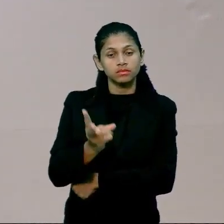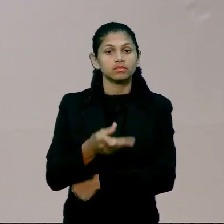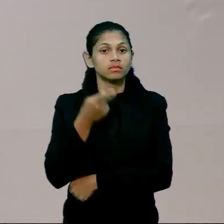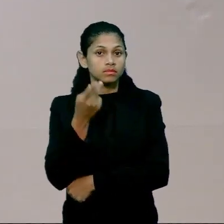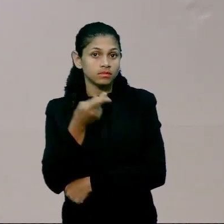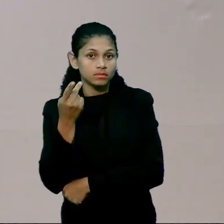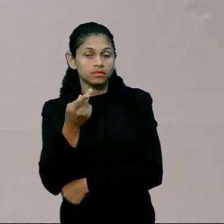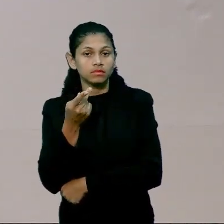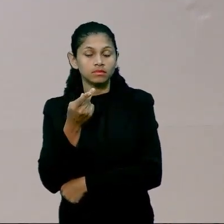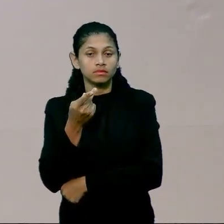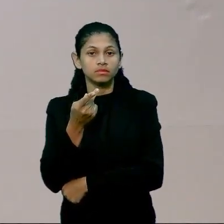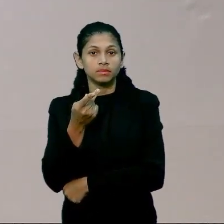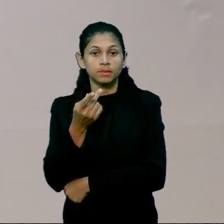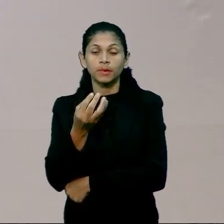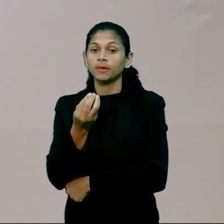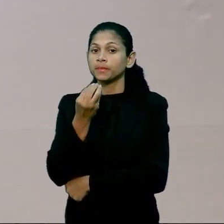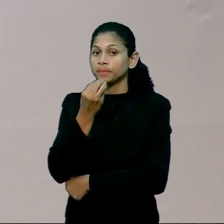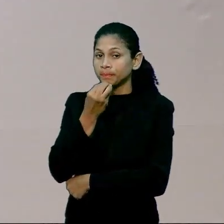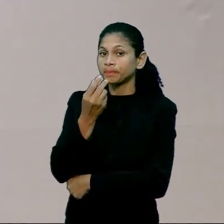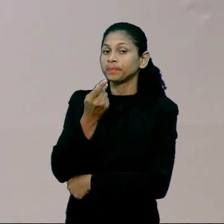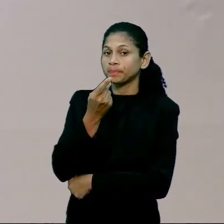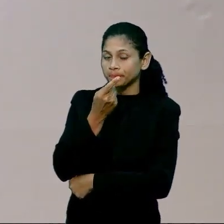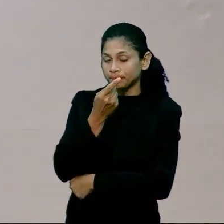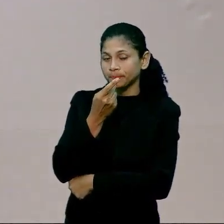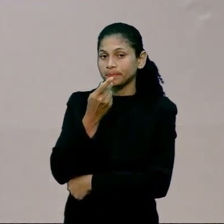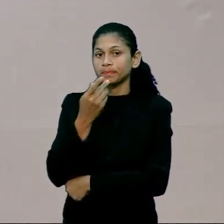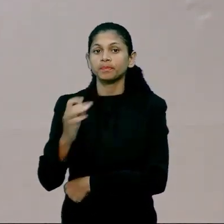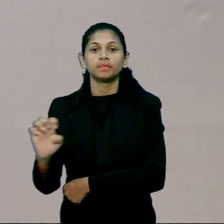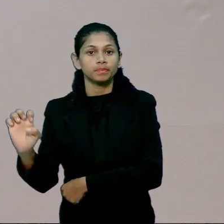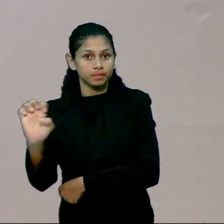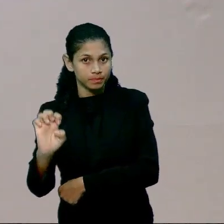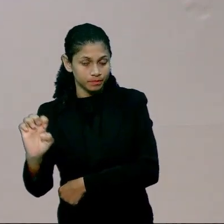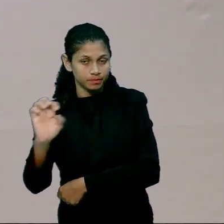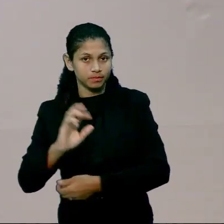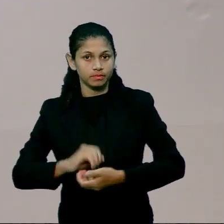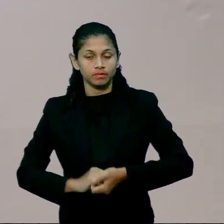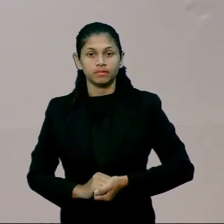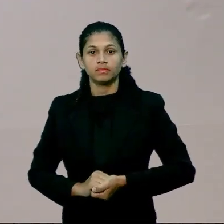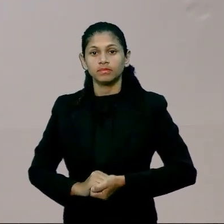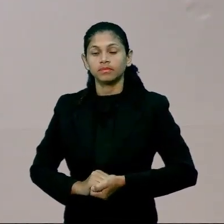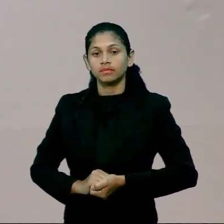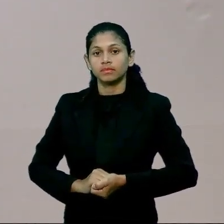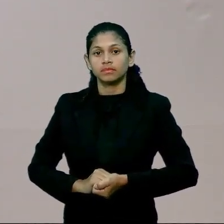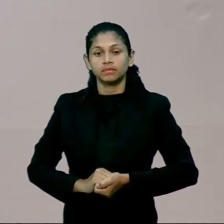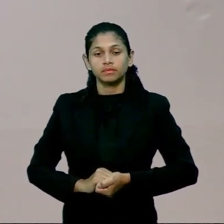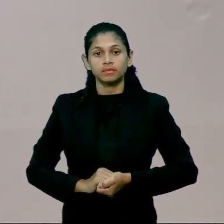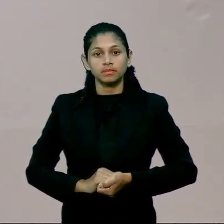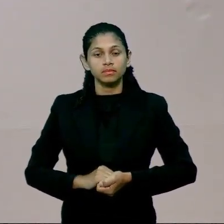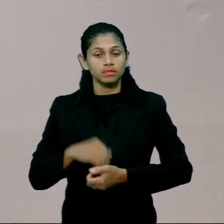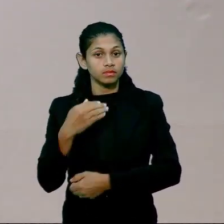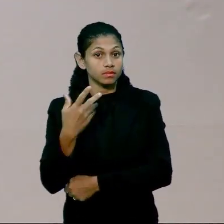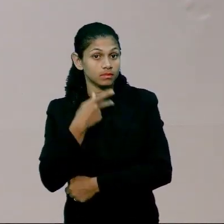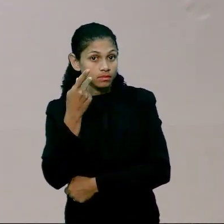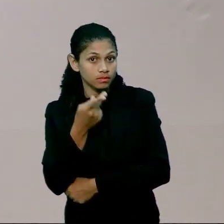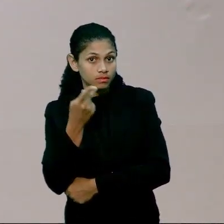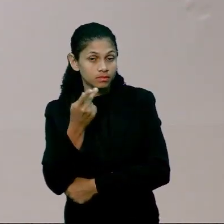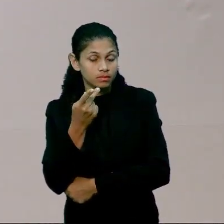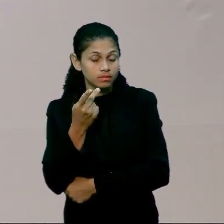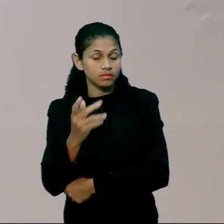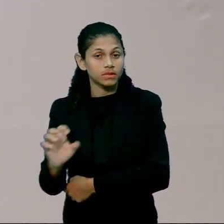falando de probabilidade estatística tudo bem Então olha só quando a gente fala